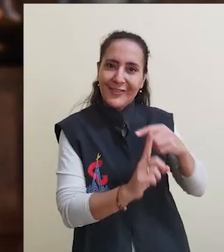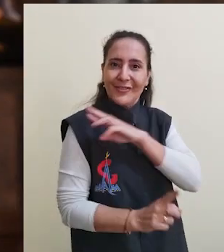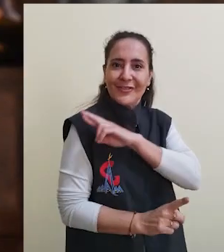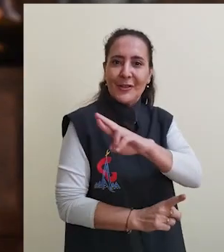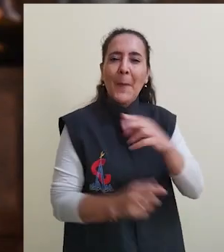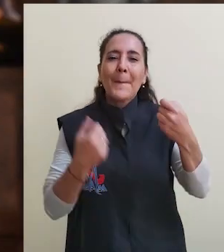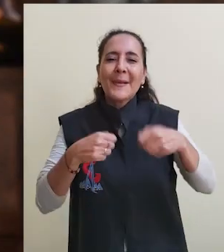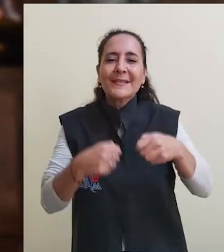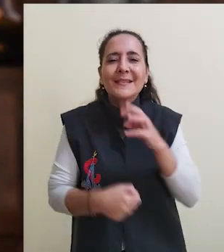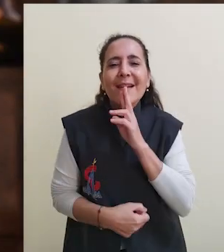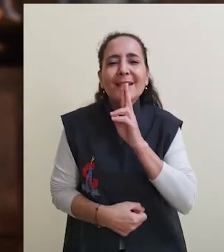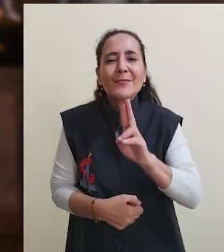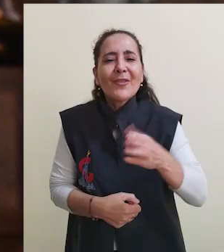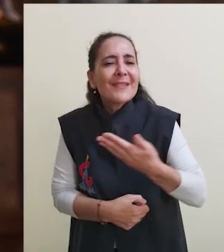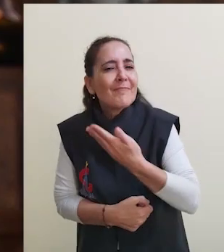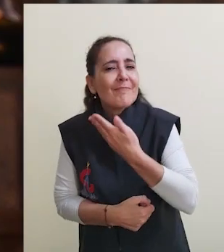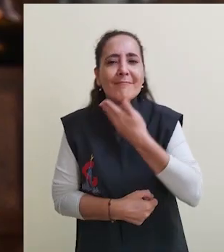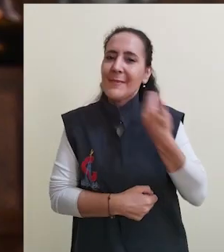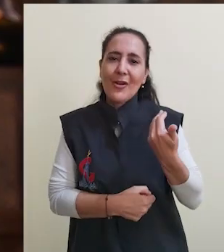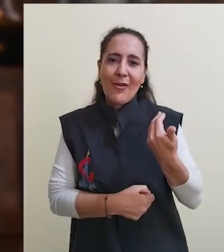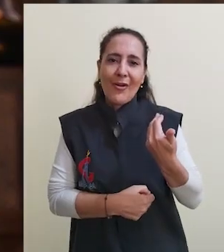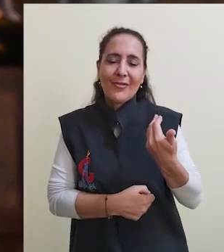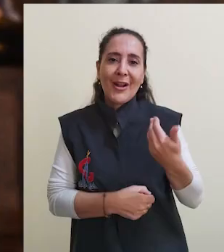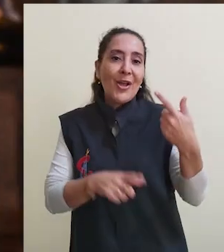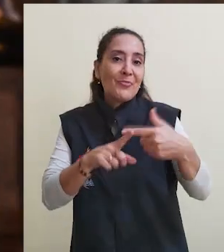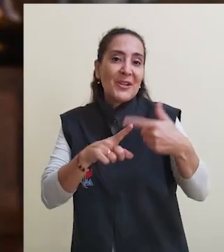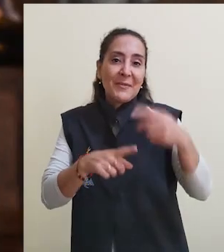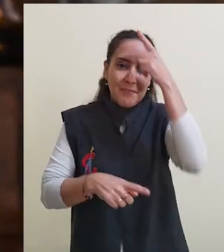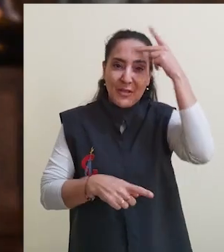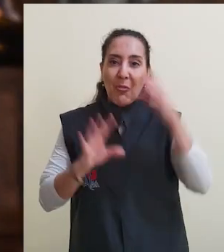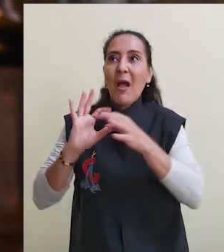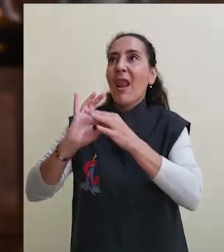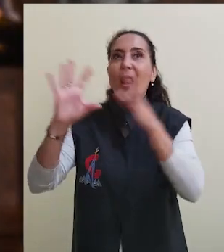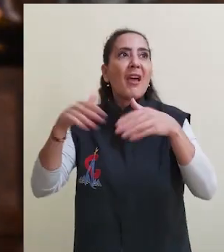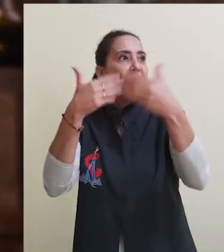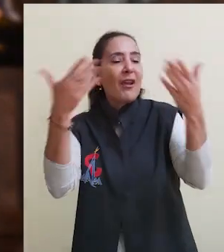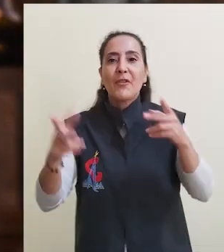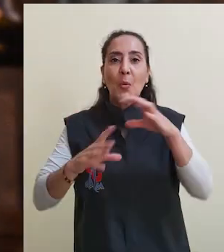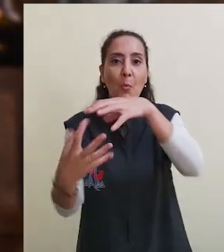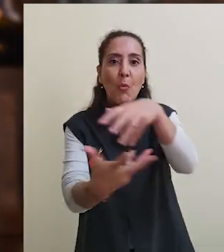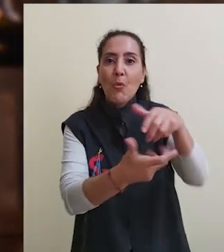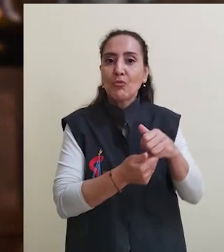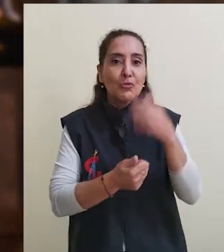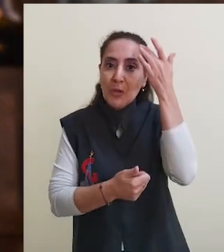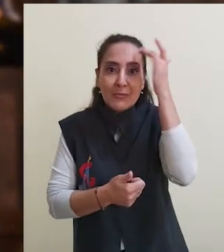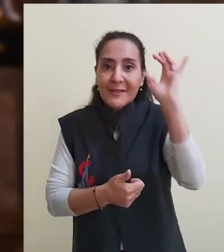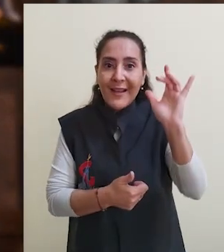precisa ter uma resposta um pouquinho mais bem acabada e elaborada do que quem está solto por aí. E vocês? Vocês